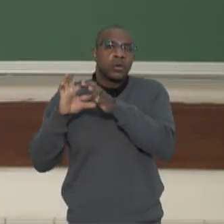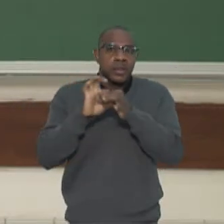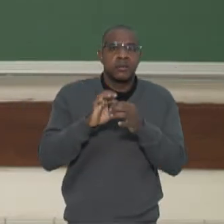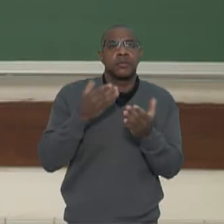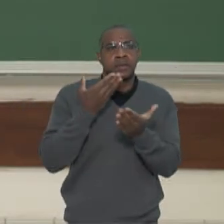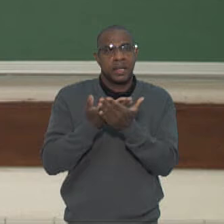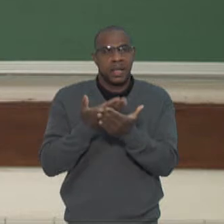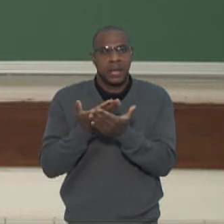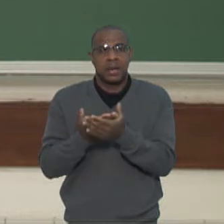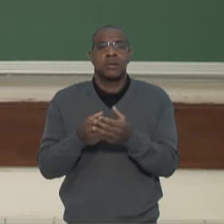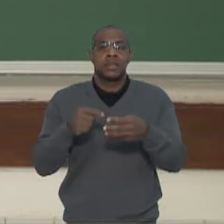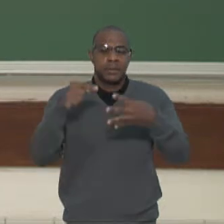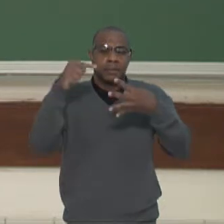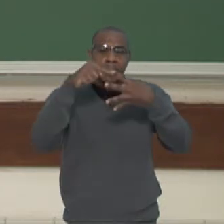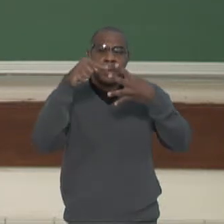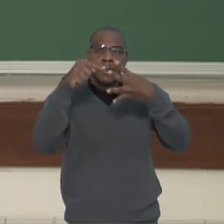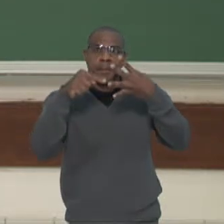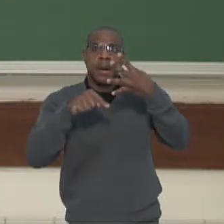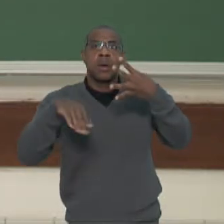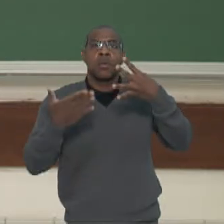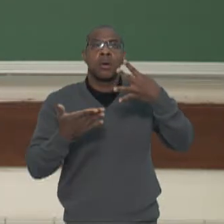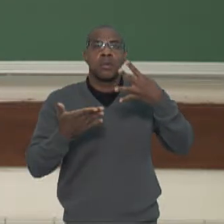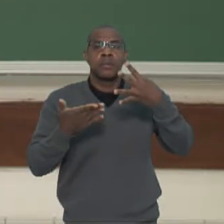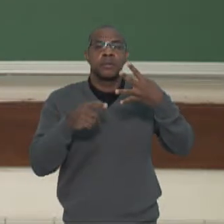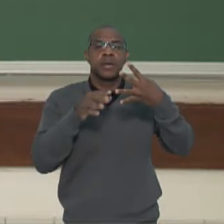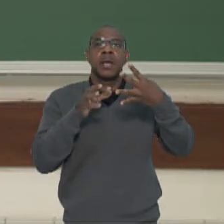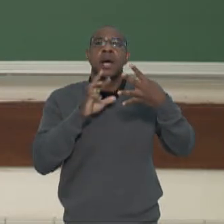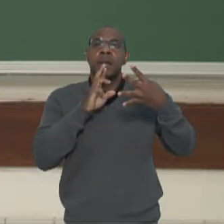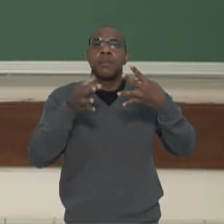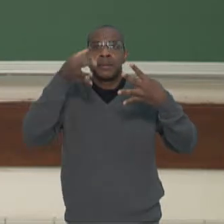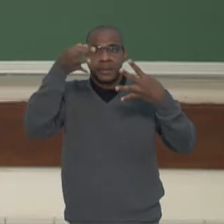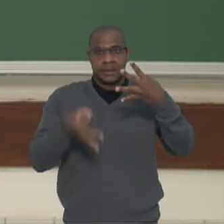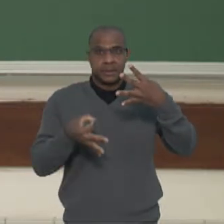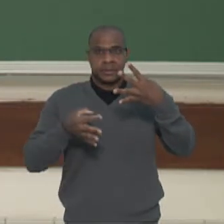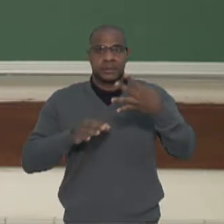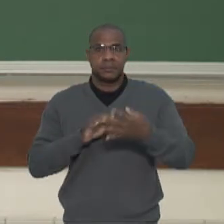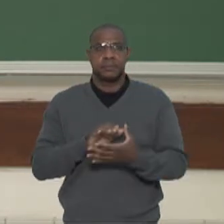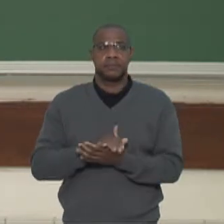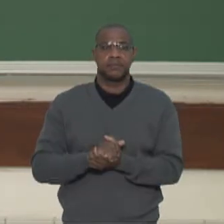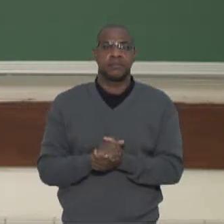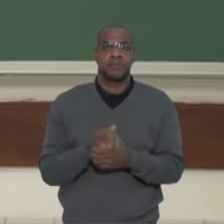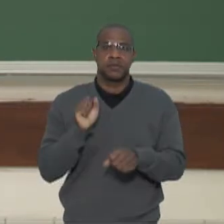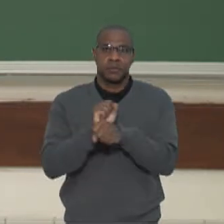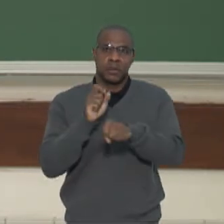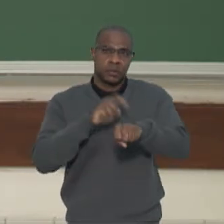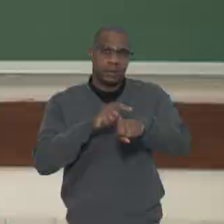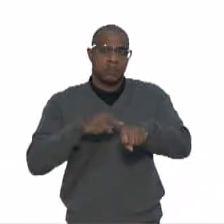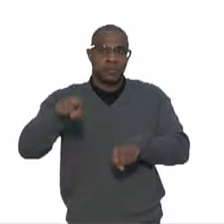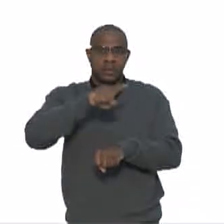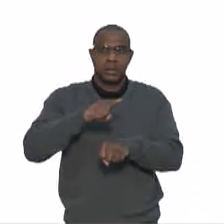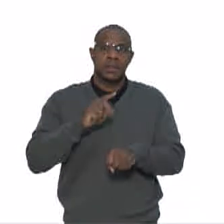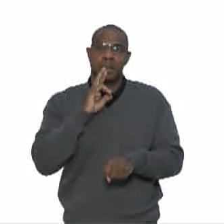agora, e aponte aí qual destas duas alternativas é a correta. Vou dar um tempo para você.